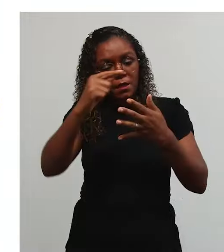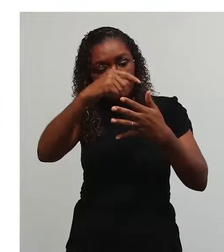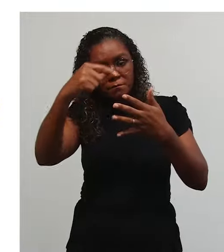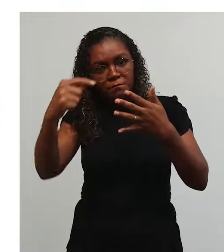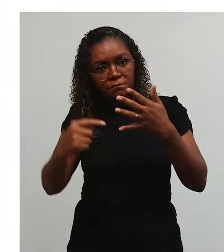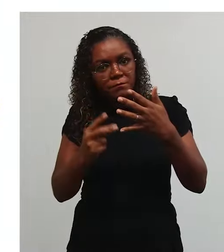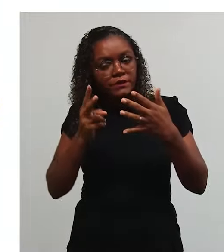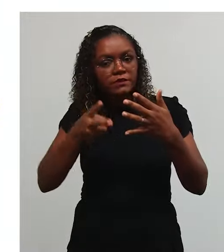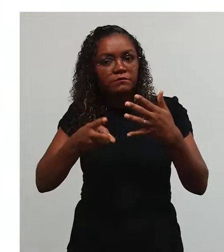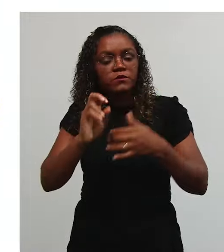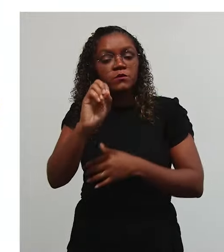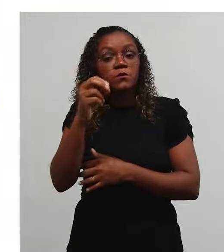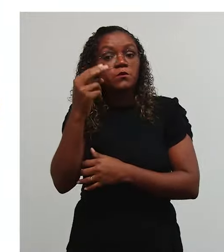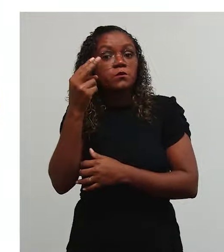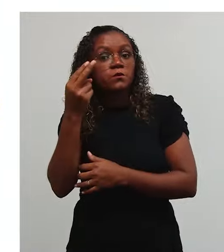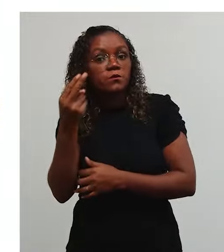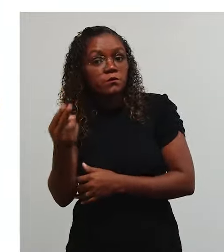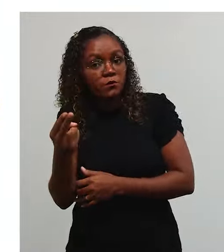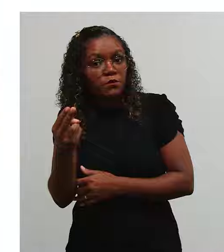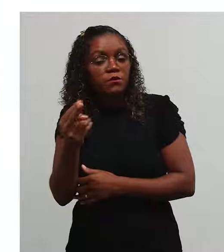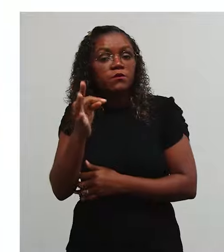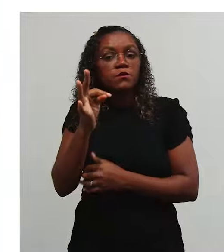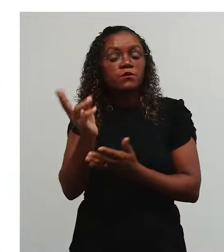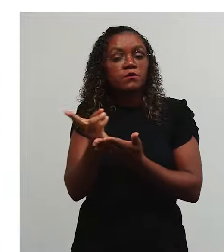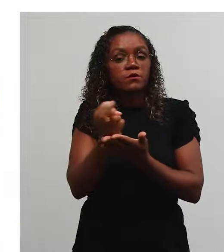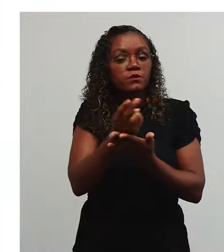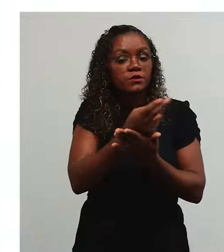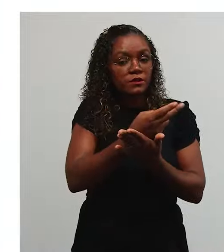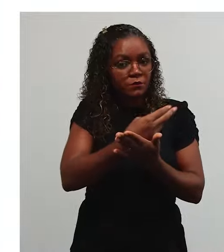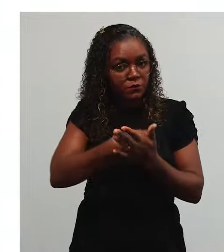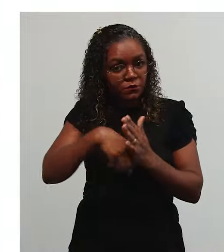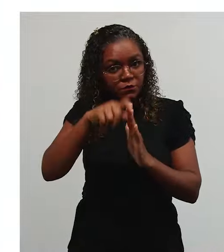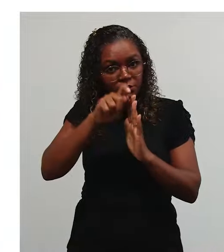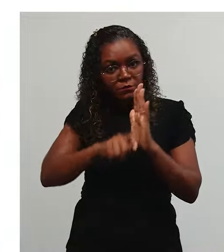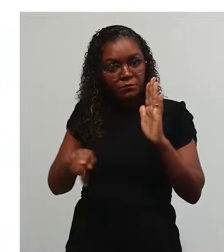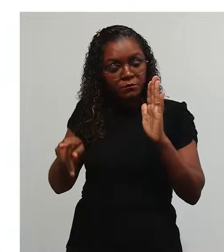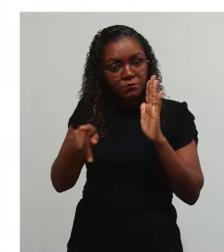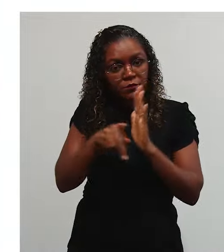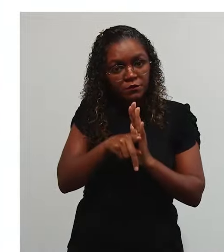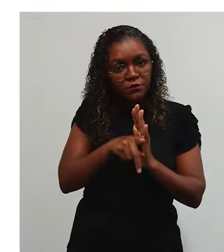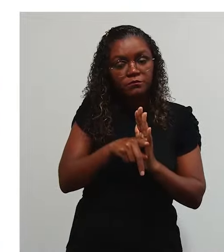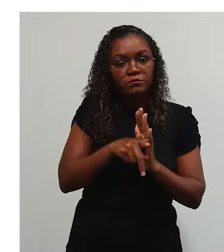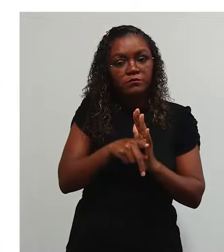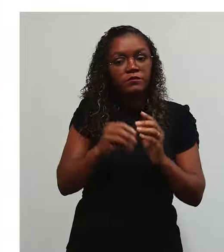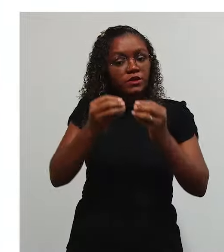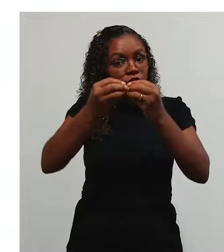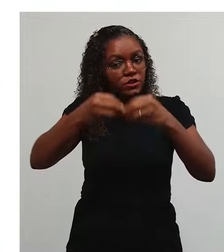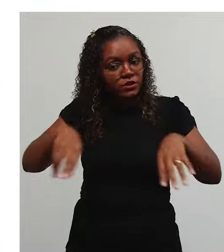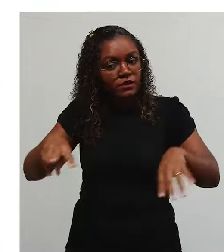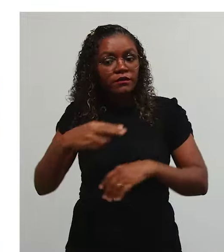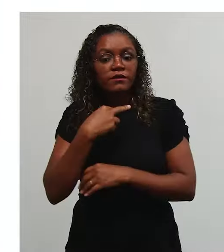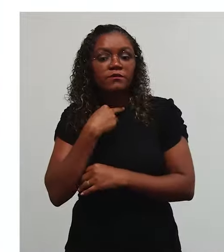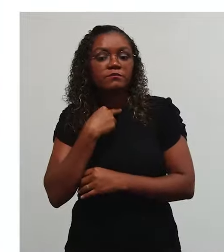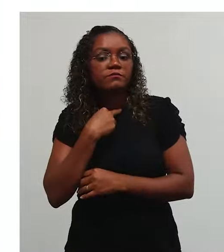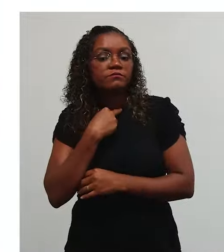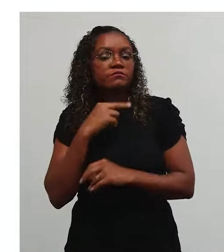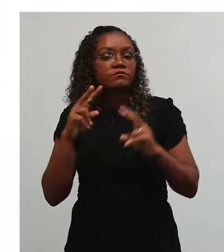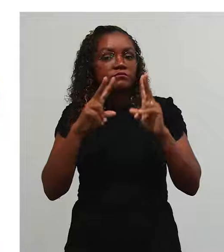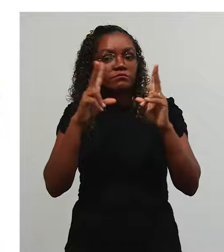matérias acima enumeradas ou o correspondente tributo ou contribuição sem prejuízo do disposto no